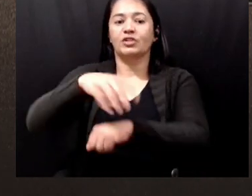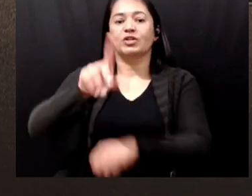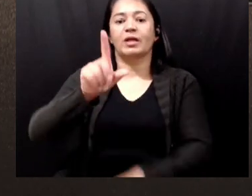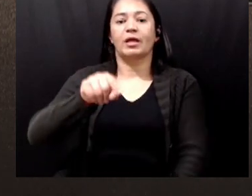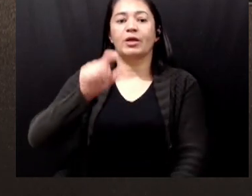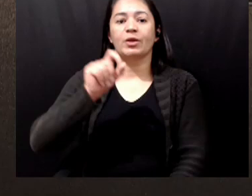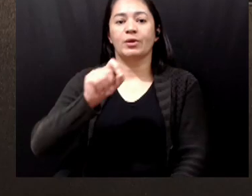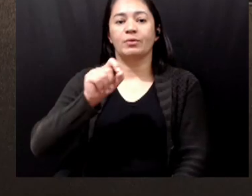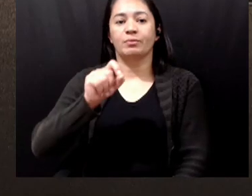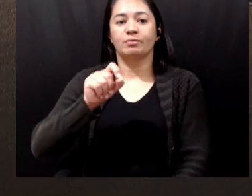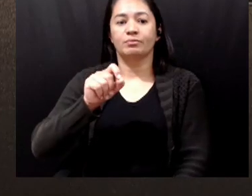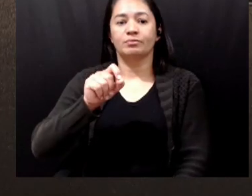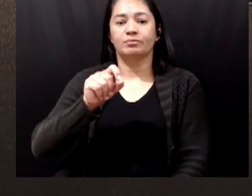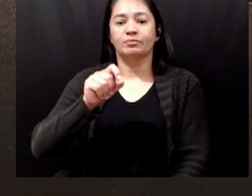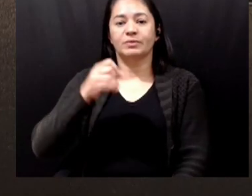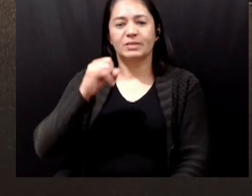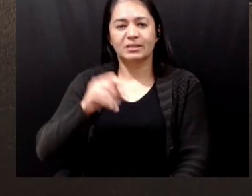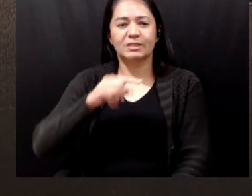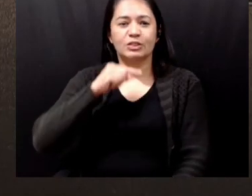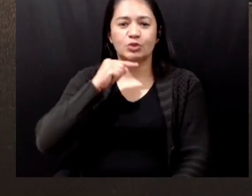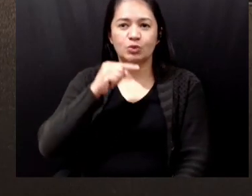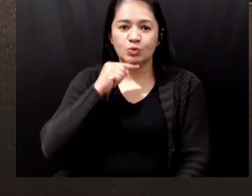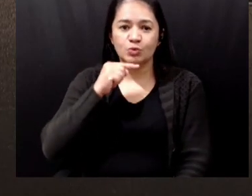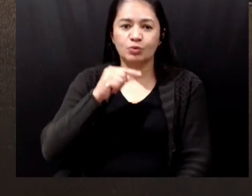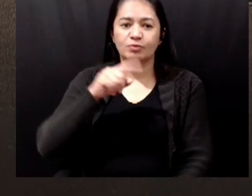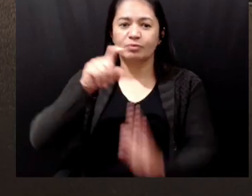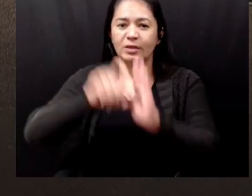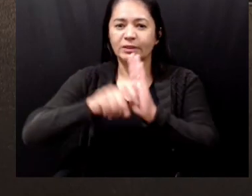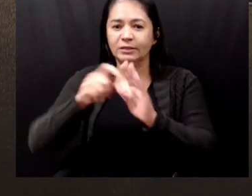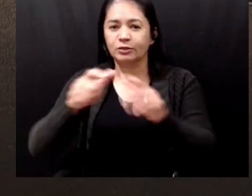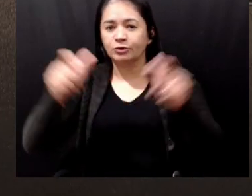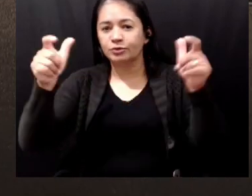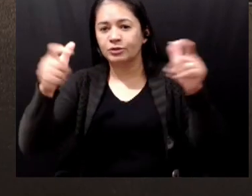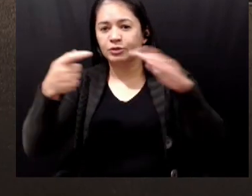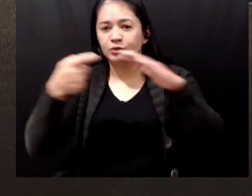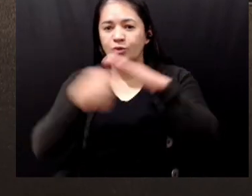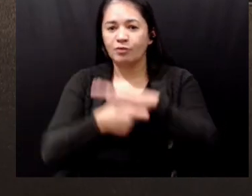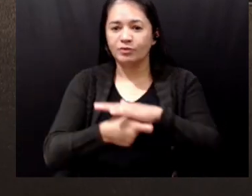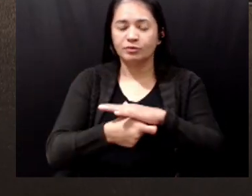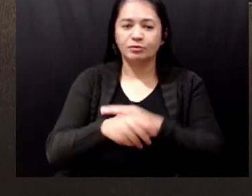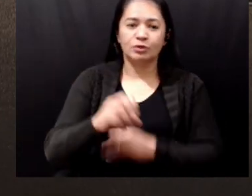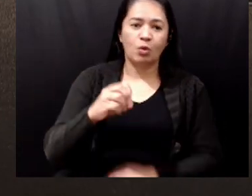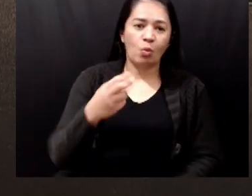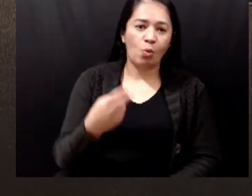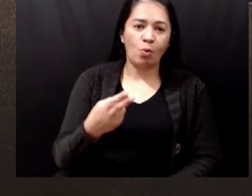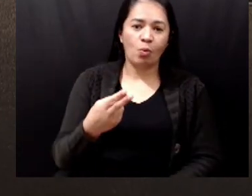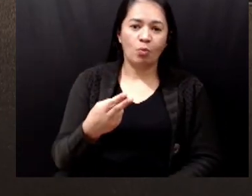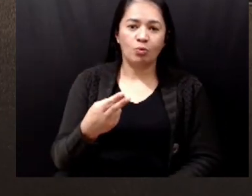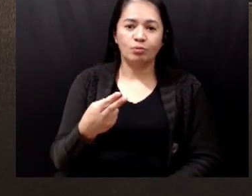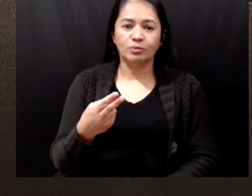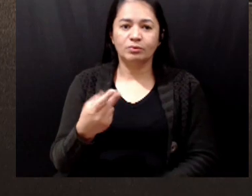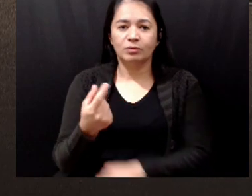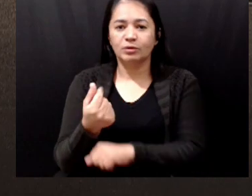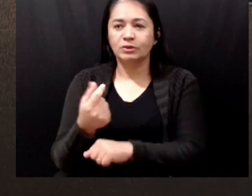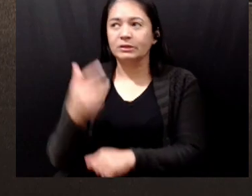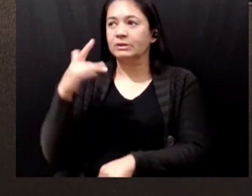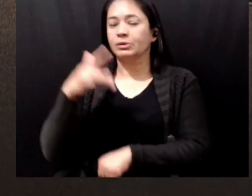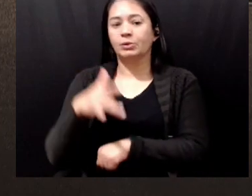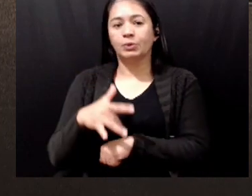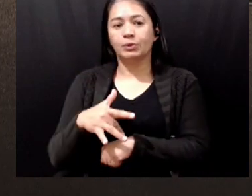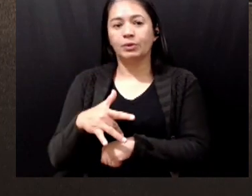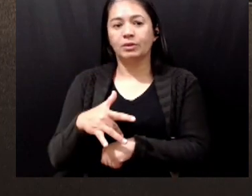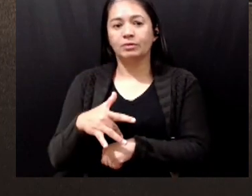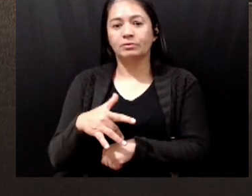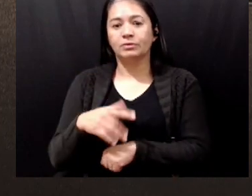tem uma dúvida, se aparece uma taxa muito alta de algum investimento, algo que te traga uma rentabilidade absurda, duvide. Às vezes a gente vê